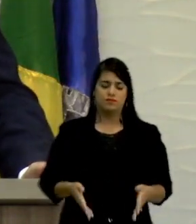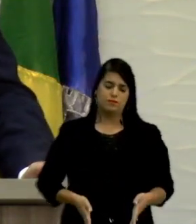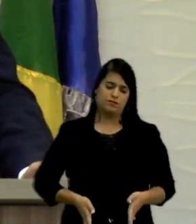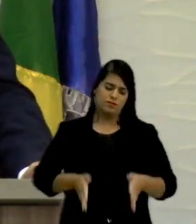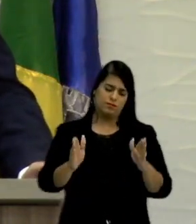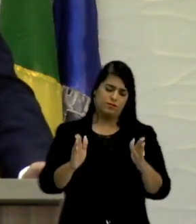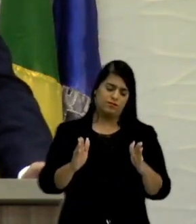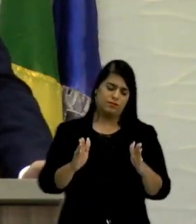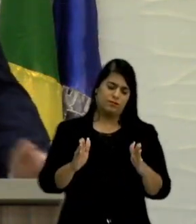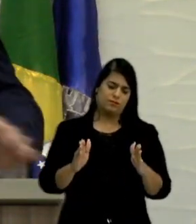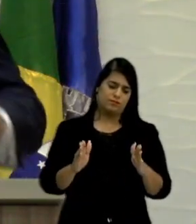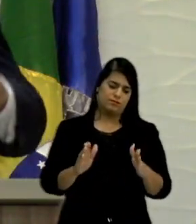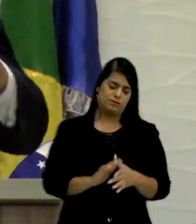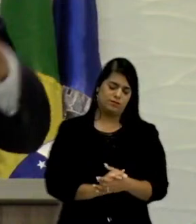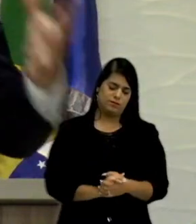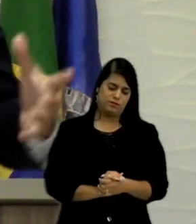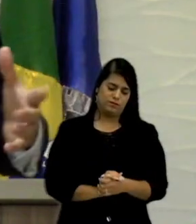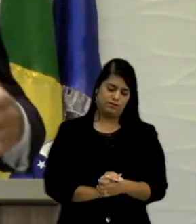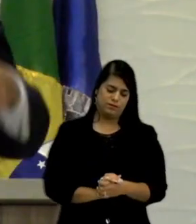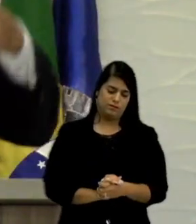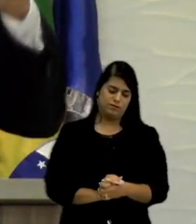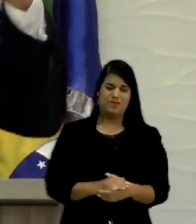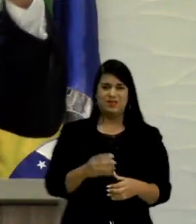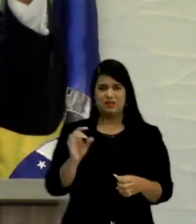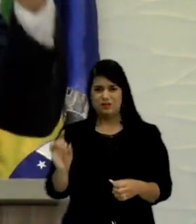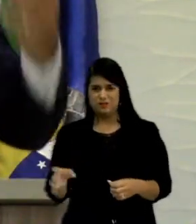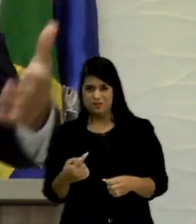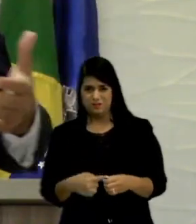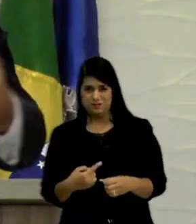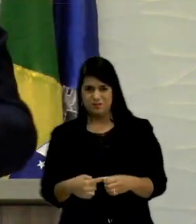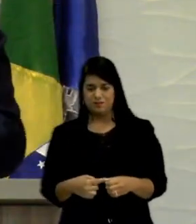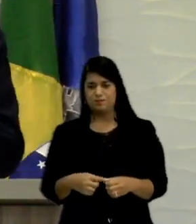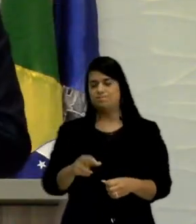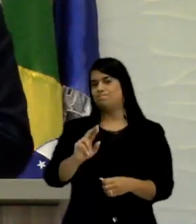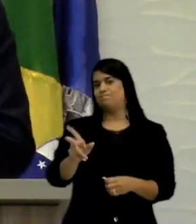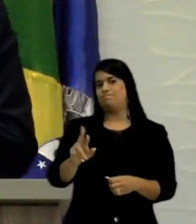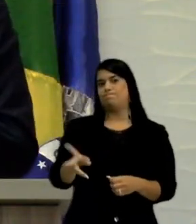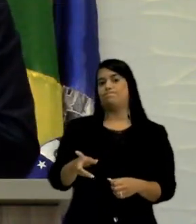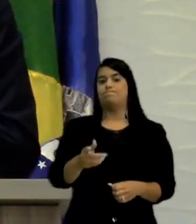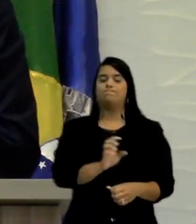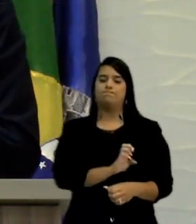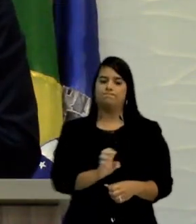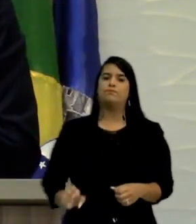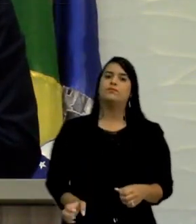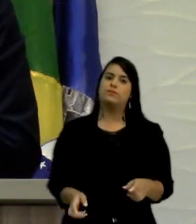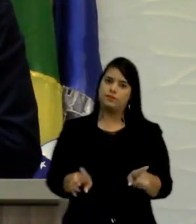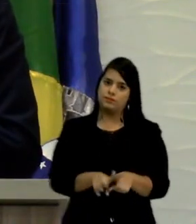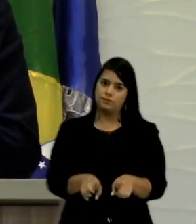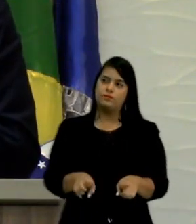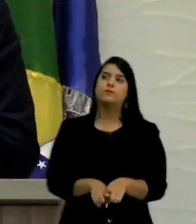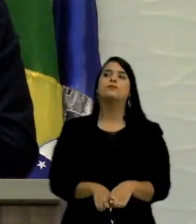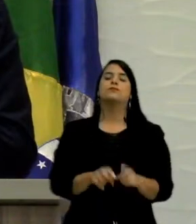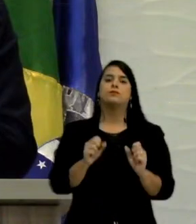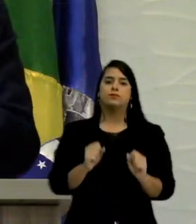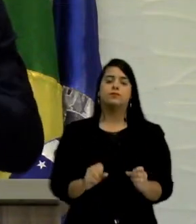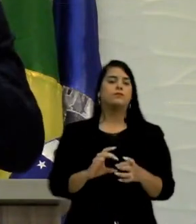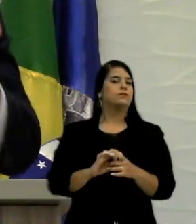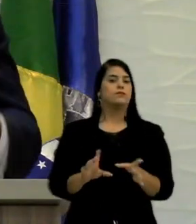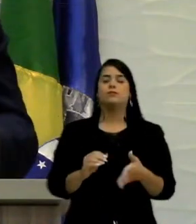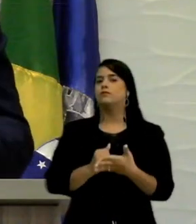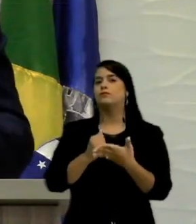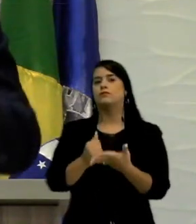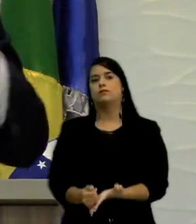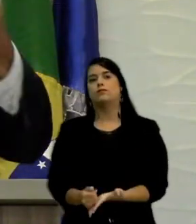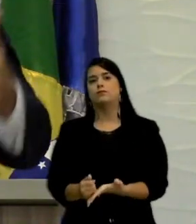né, extremamente só municipal, é uma estrada que é estadual. Então o governo do estado deve sim dar o apoio, se não pode